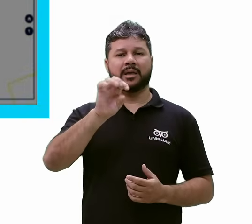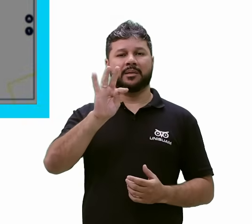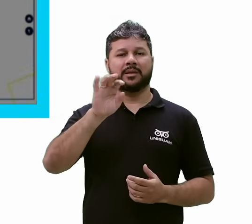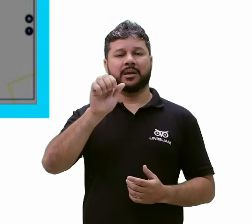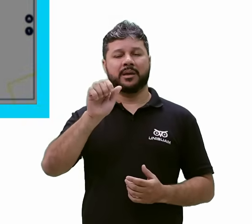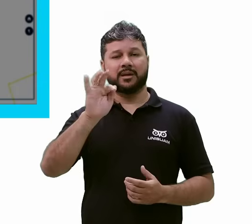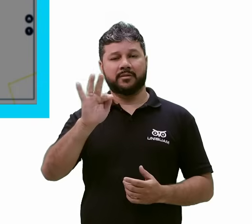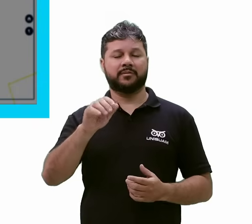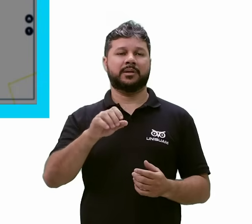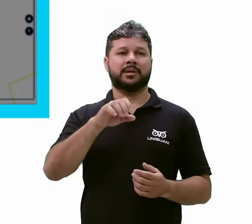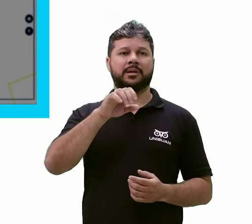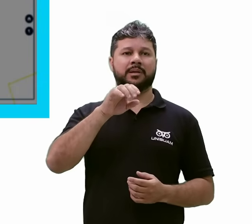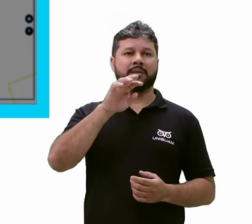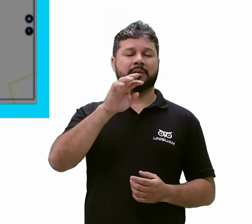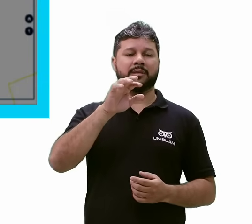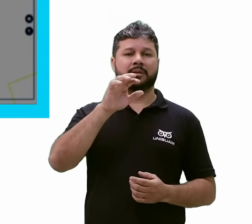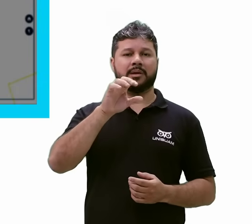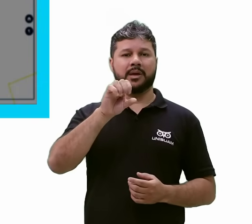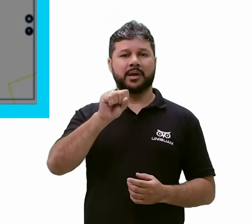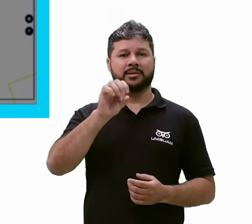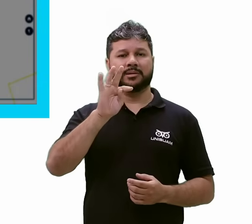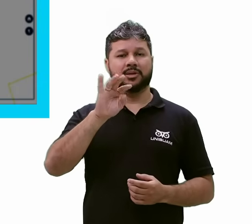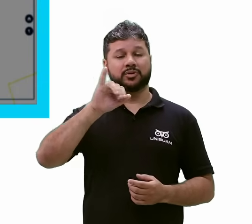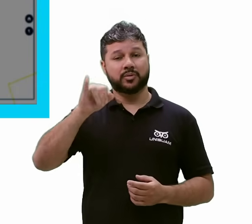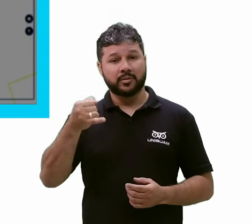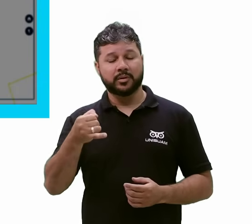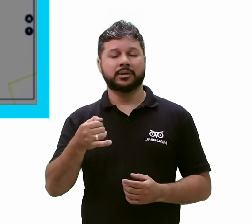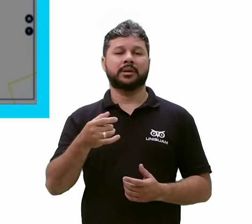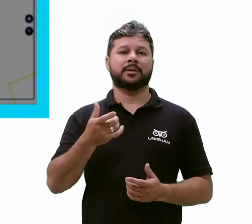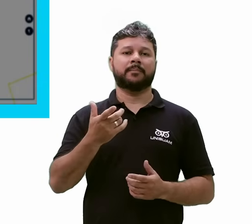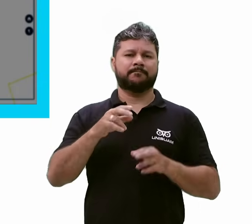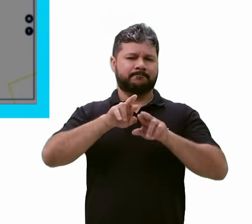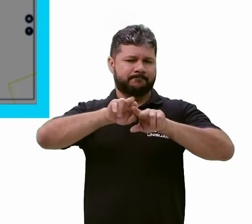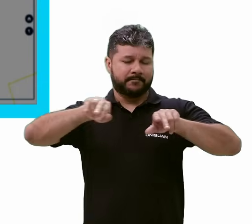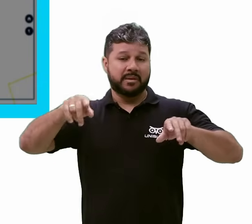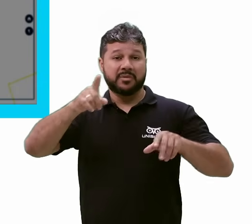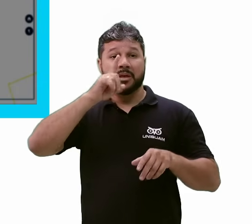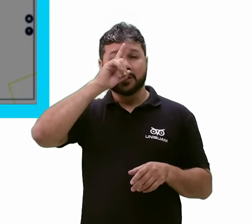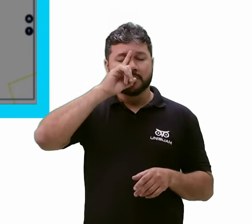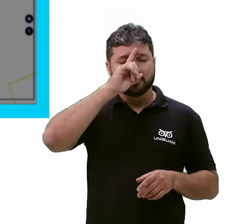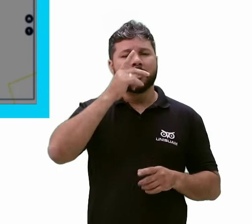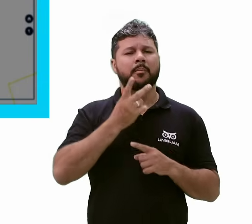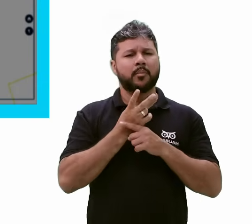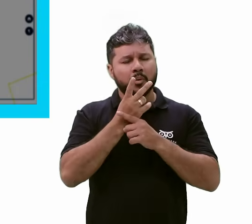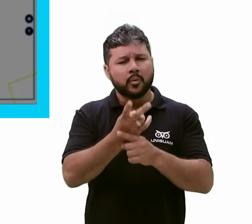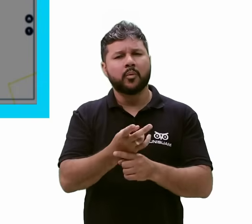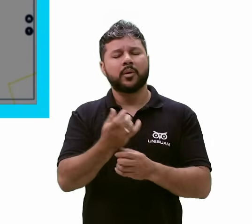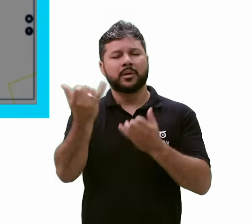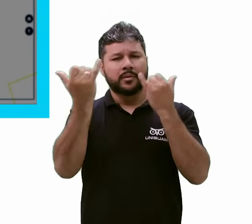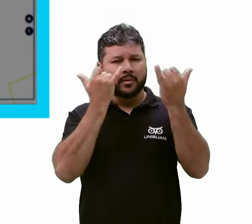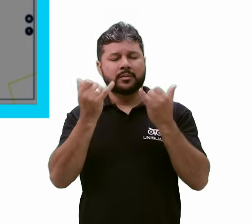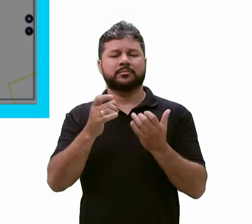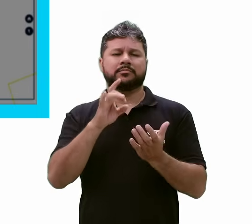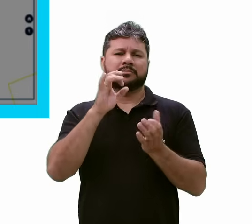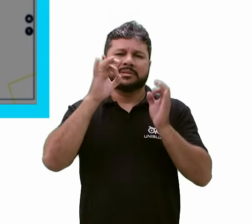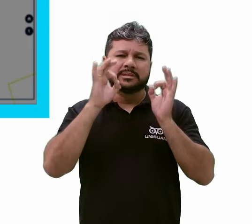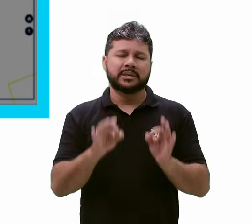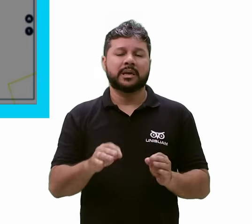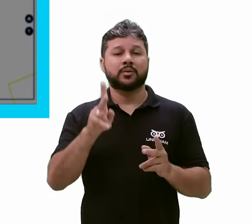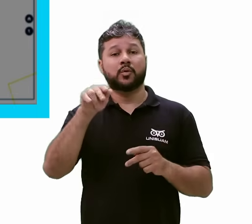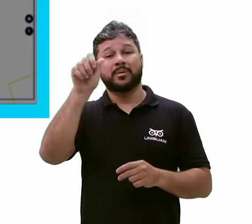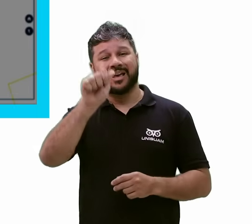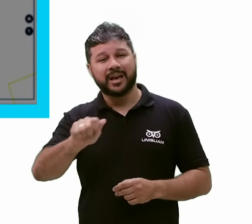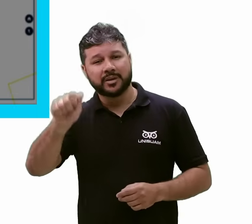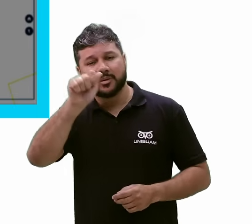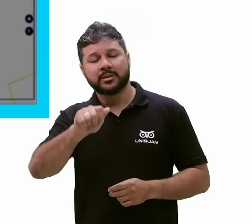Do STF, STJ. Não corram riscos, tá? Procure informações